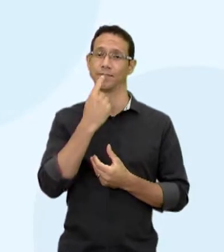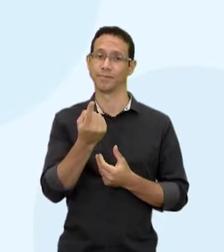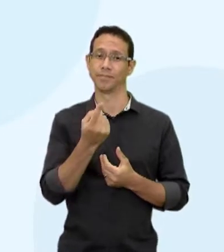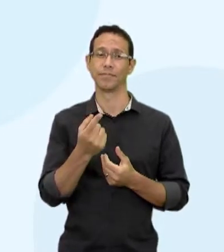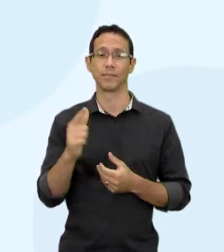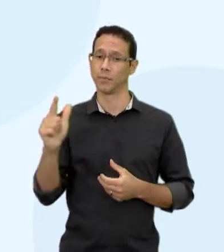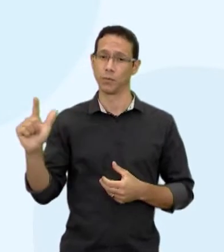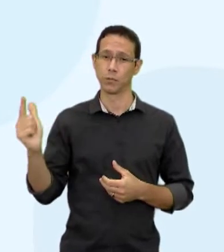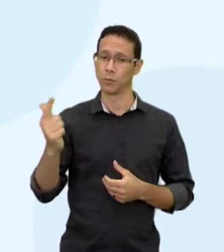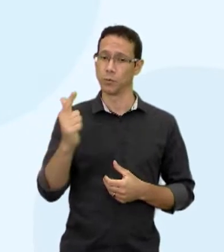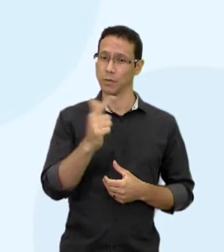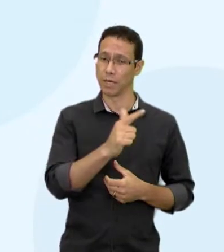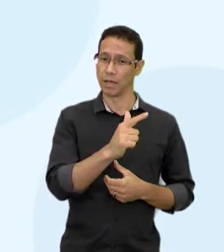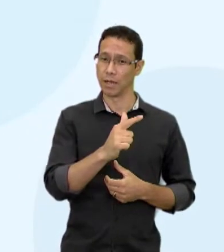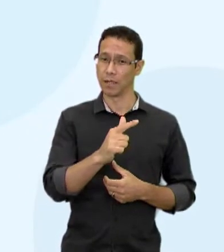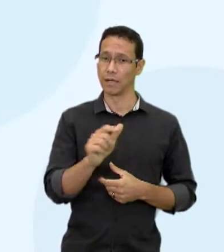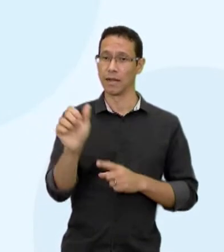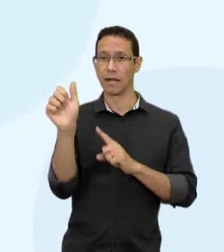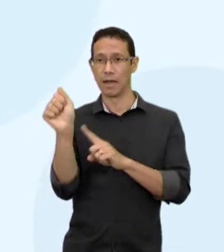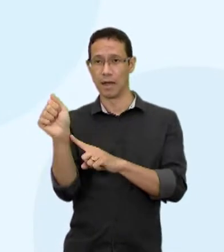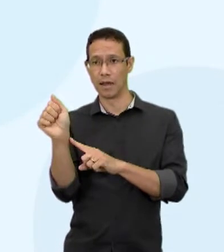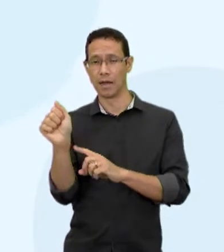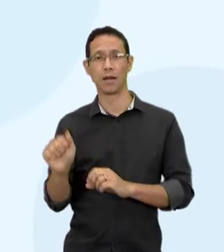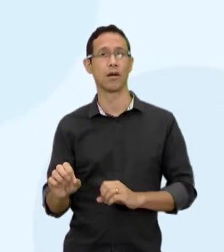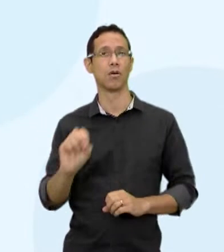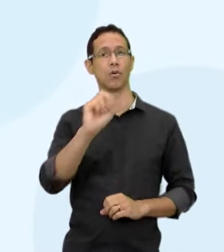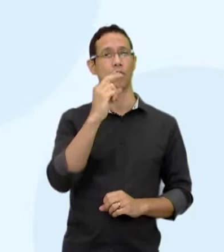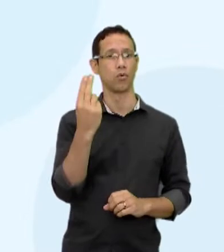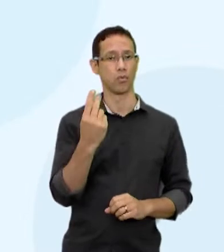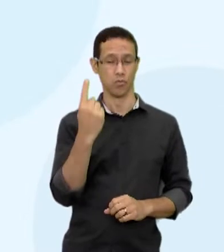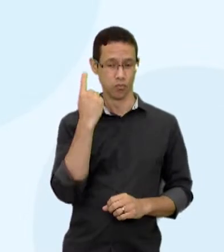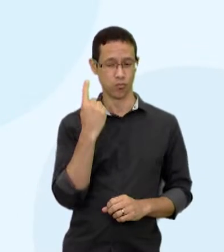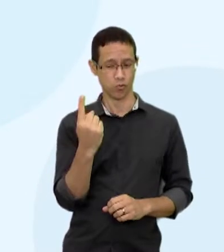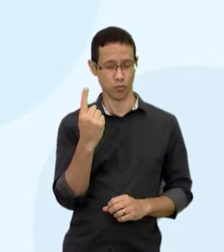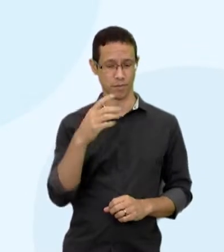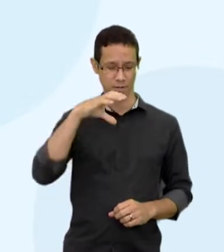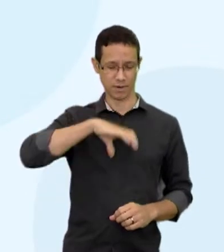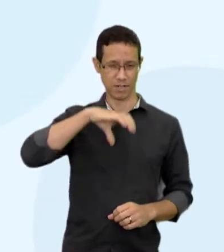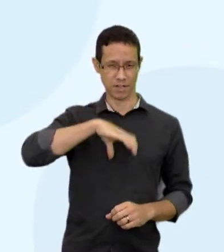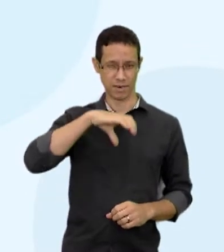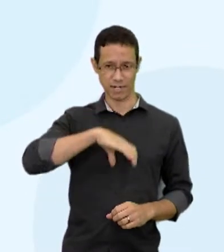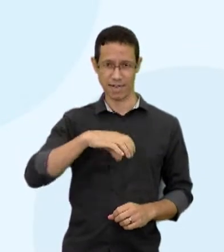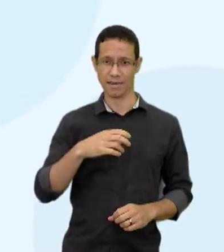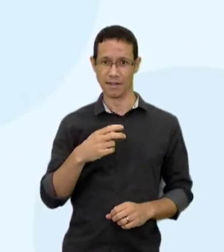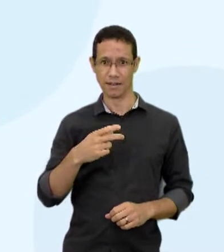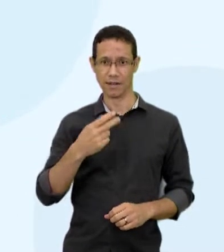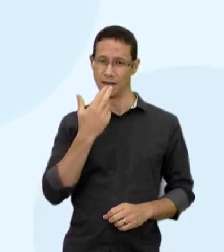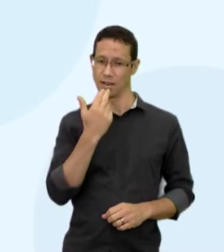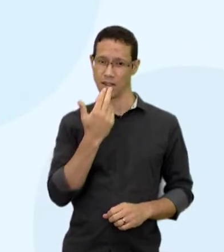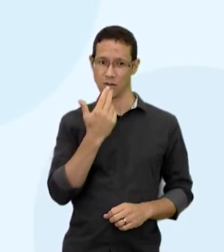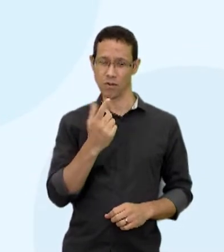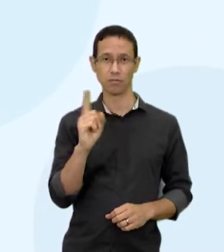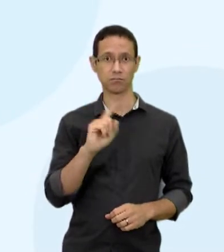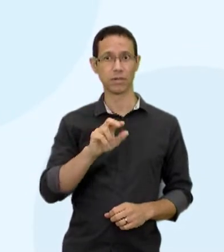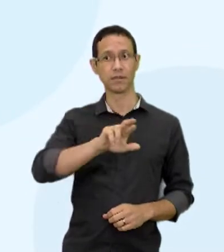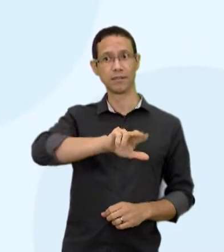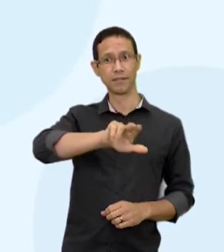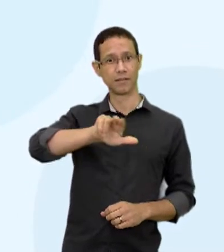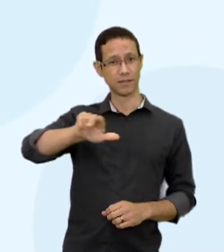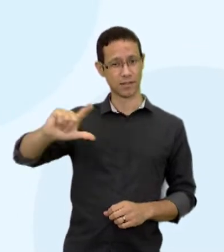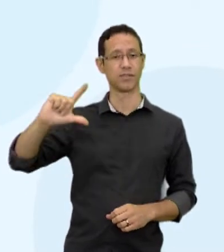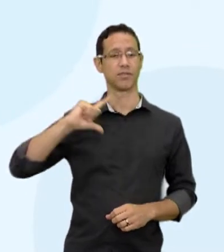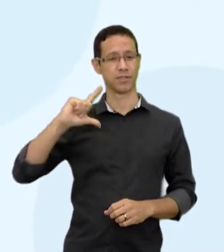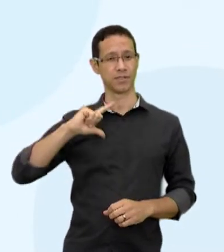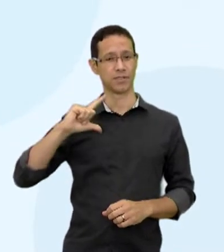não existe a ou uma língua portuguesa, mas muitas línguas portuguesas.